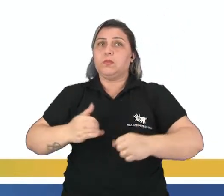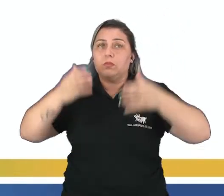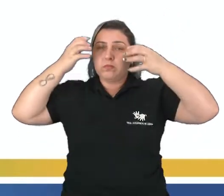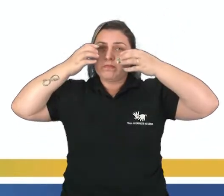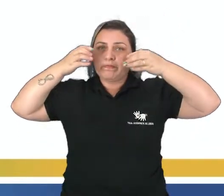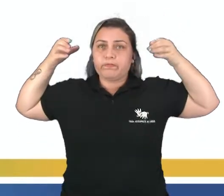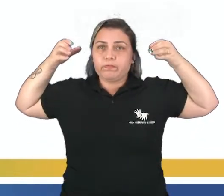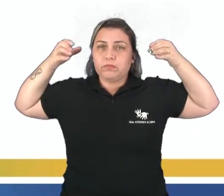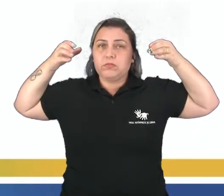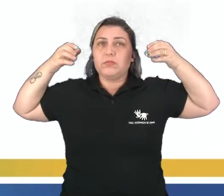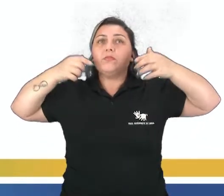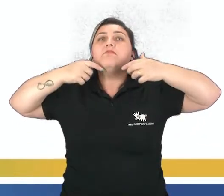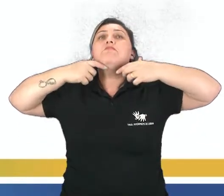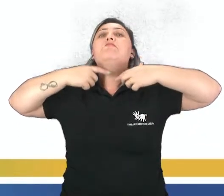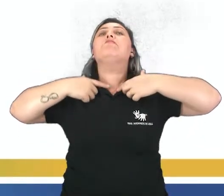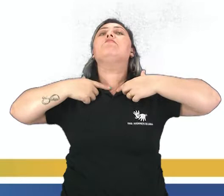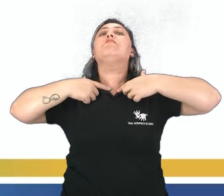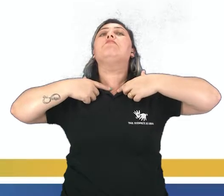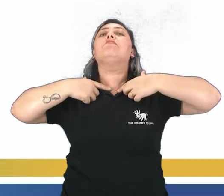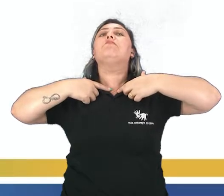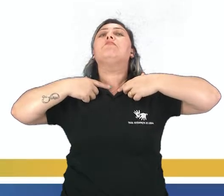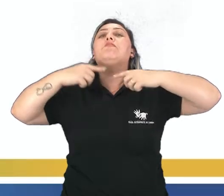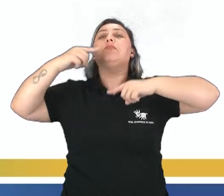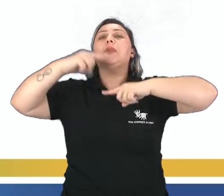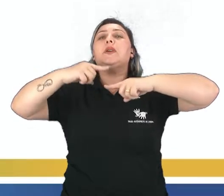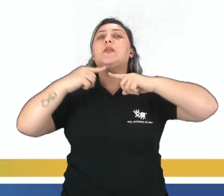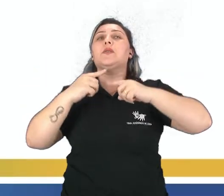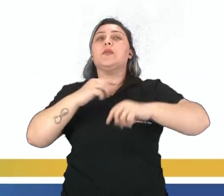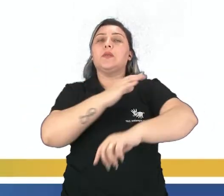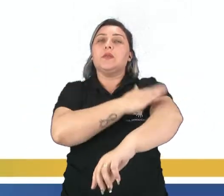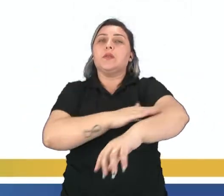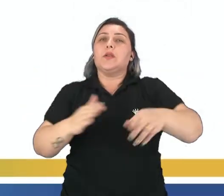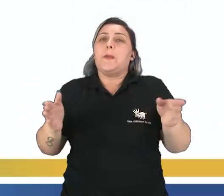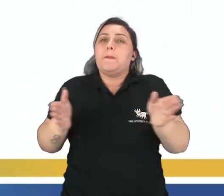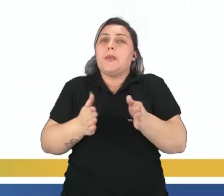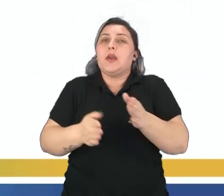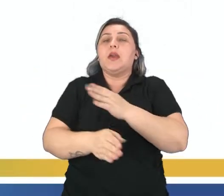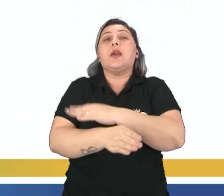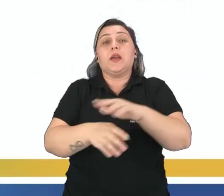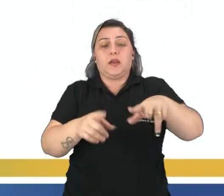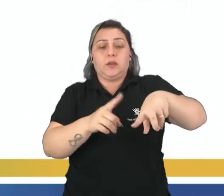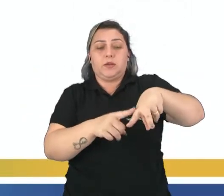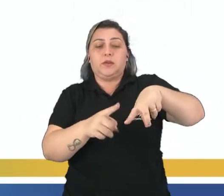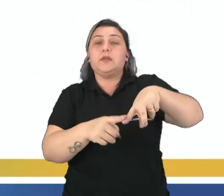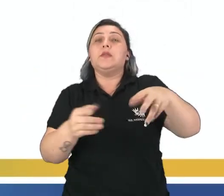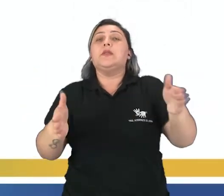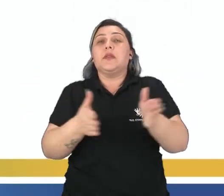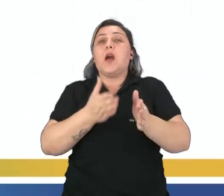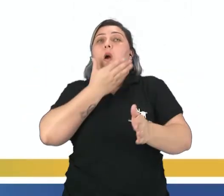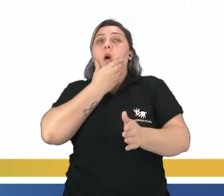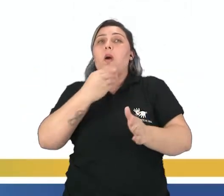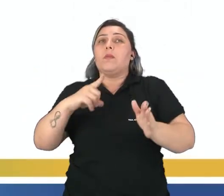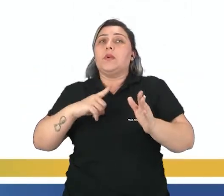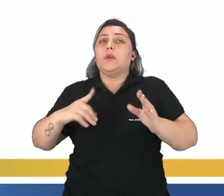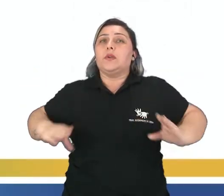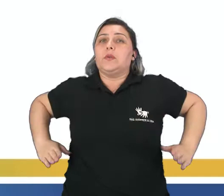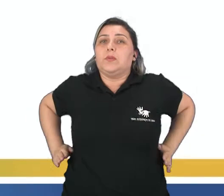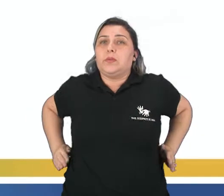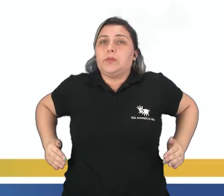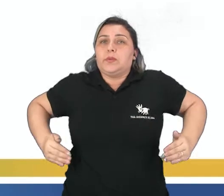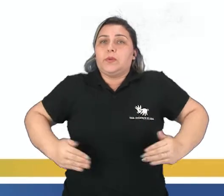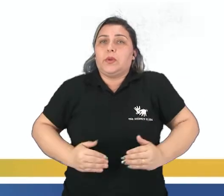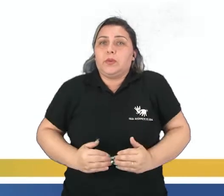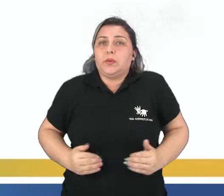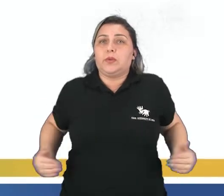e arredondada, pescoço curto e grosso, pernas e braços curtos em relação ao tronco, homens possuem a cintura arredondada